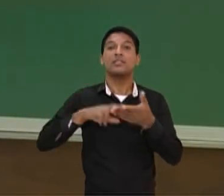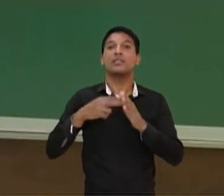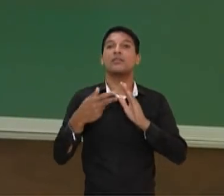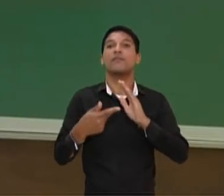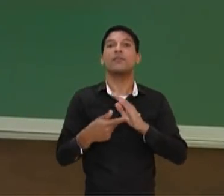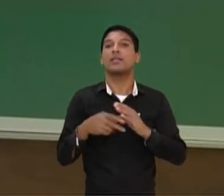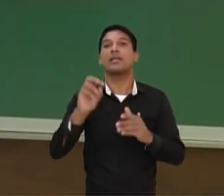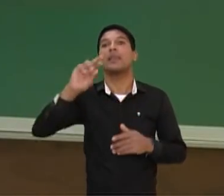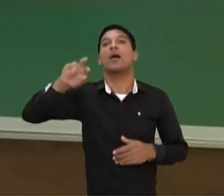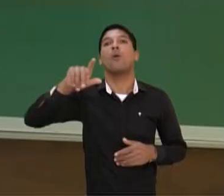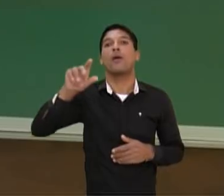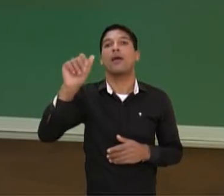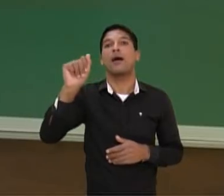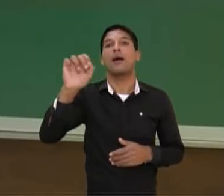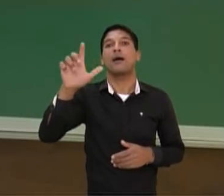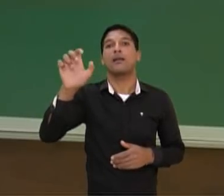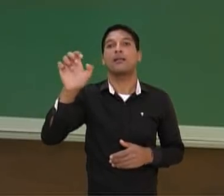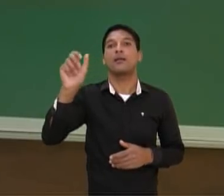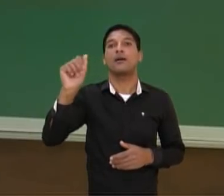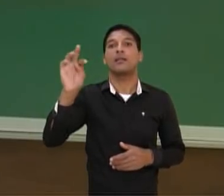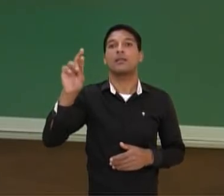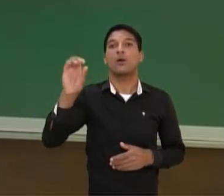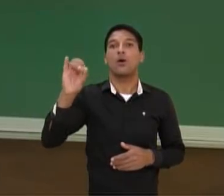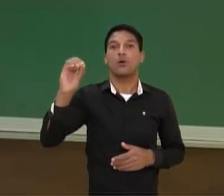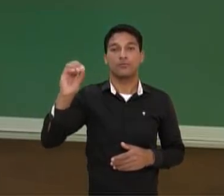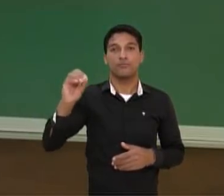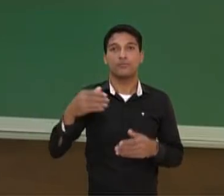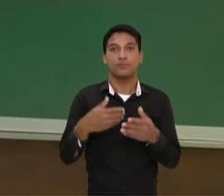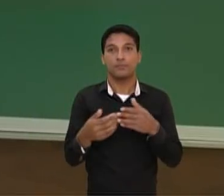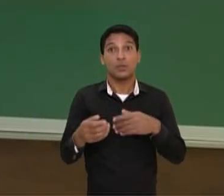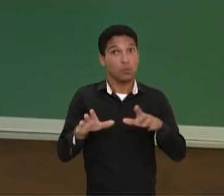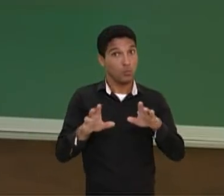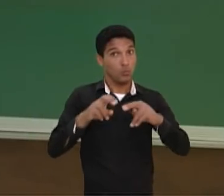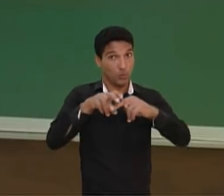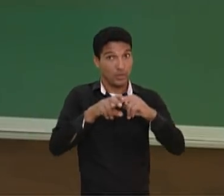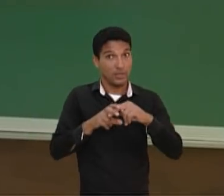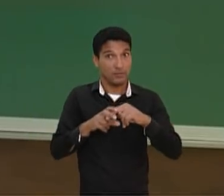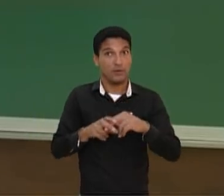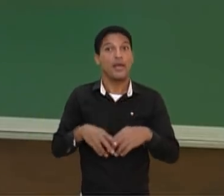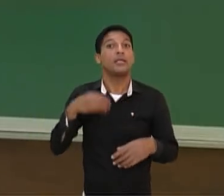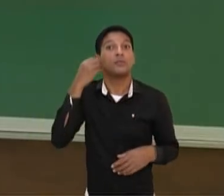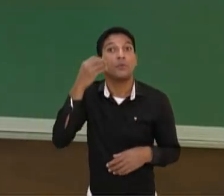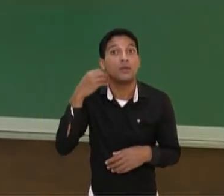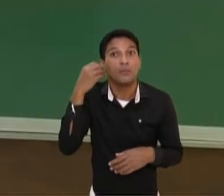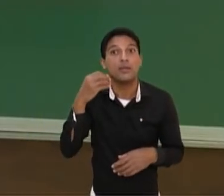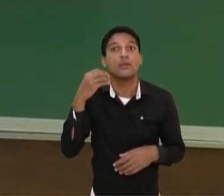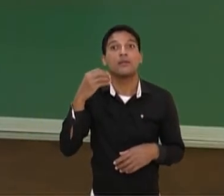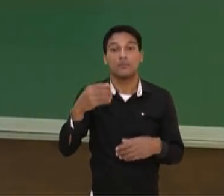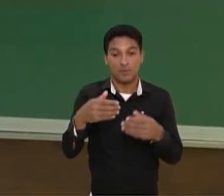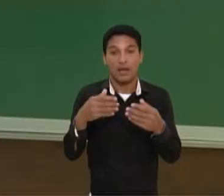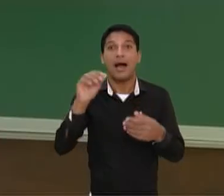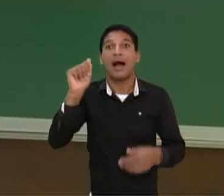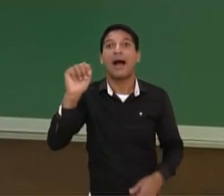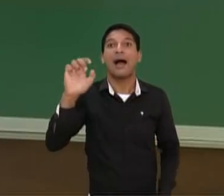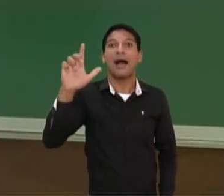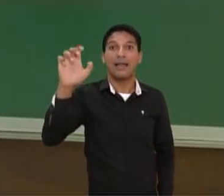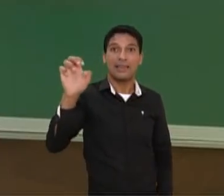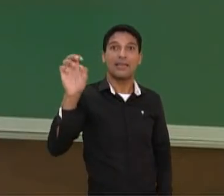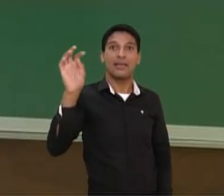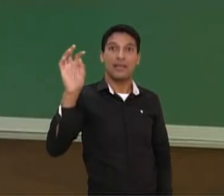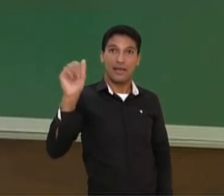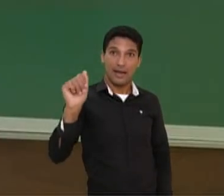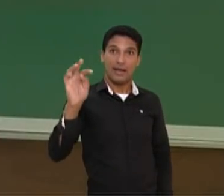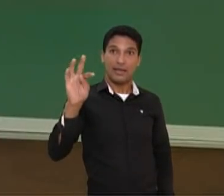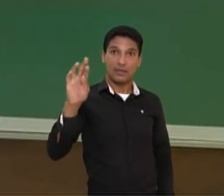seja, só calculamos a probabilidade de experimentos aleatórios, ok? Então, tem que garantir que isso vai